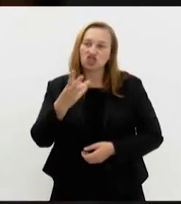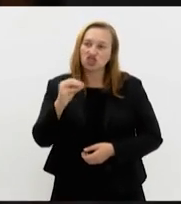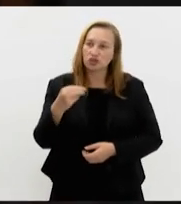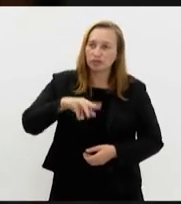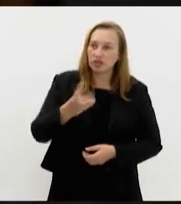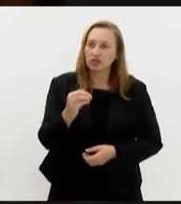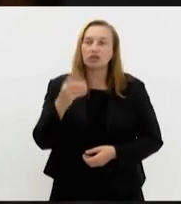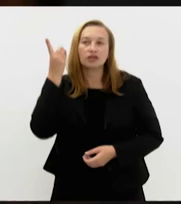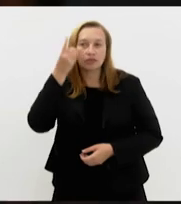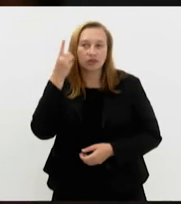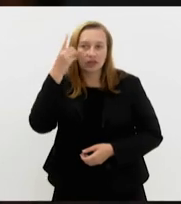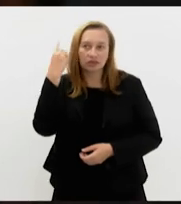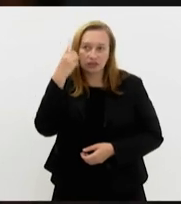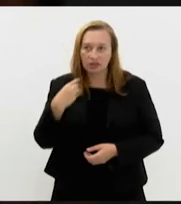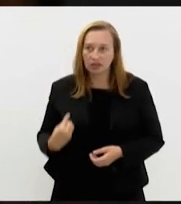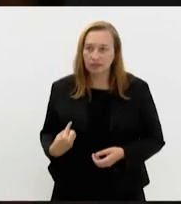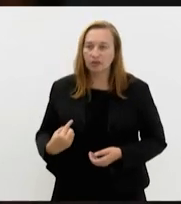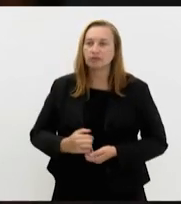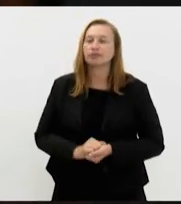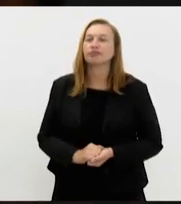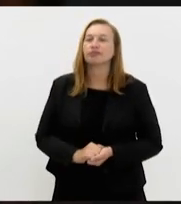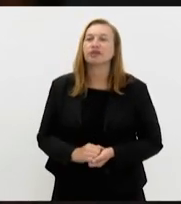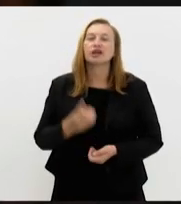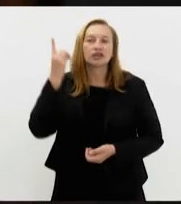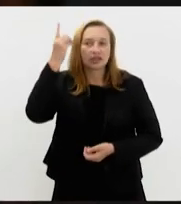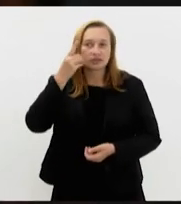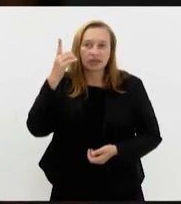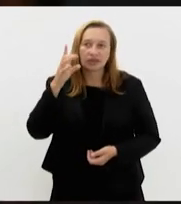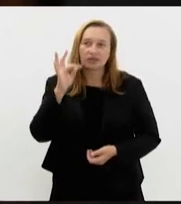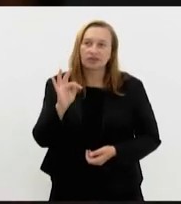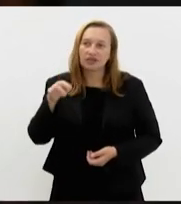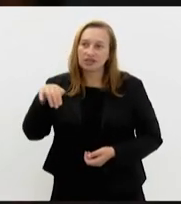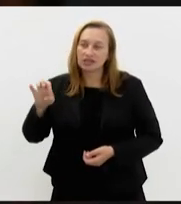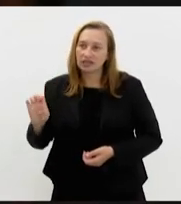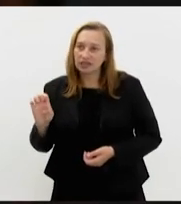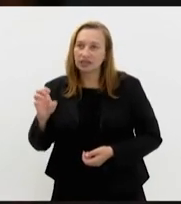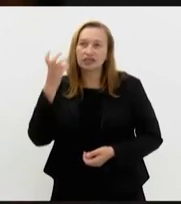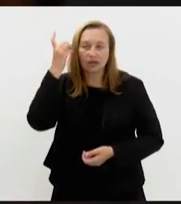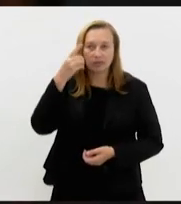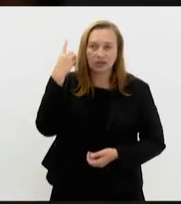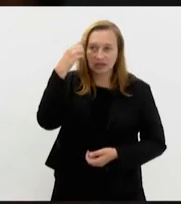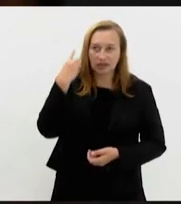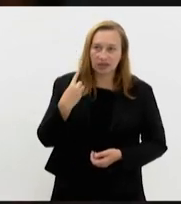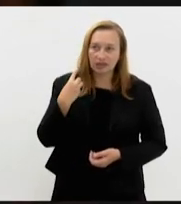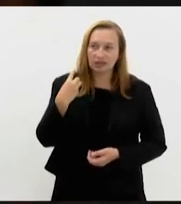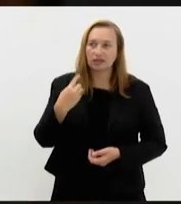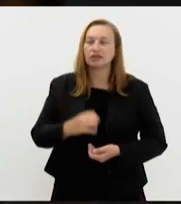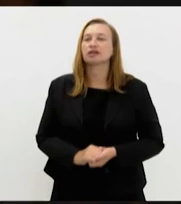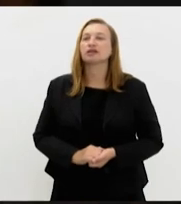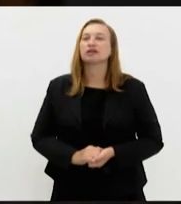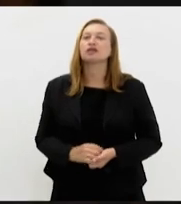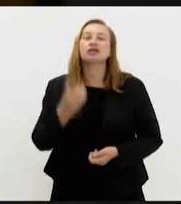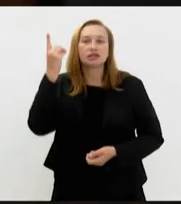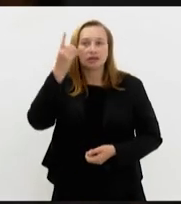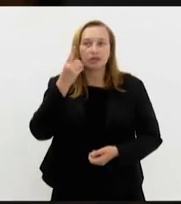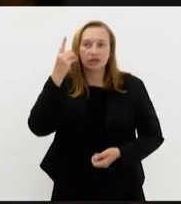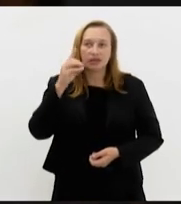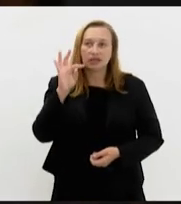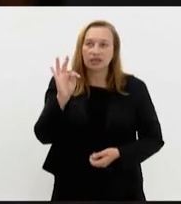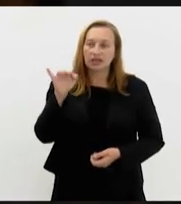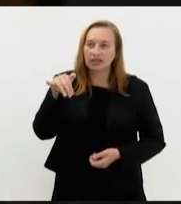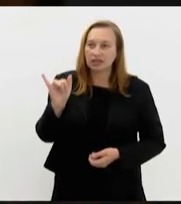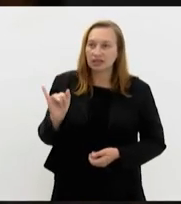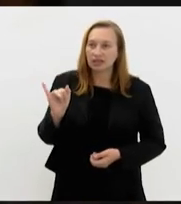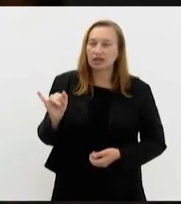deputado Dani Balbi, deputada Franciane Mota, deputada Dani Monteiro, deputado Tânio Vieira,